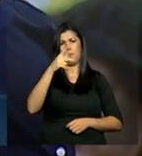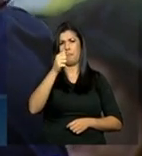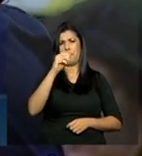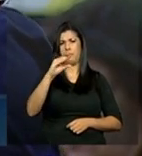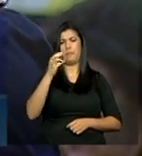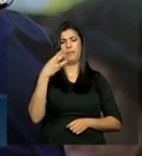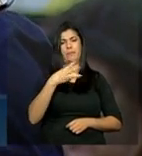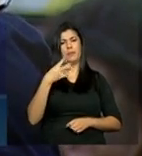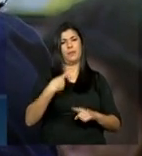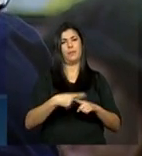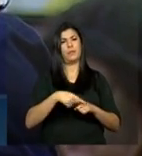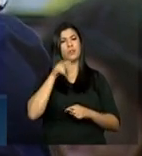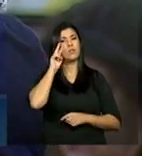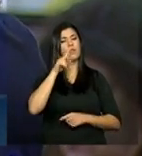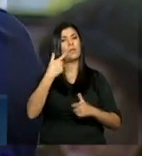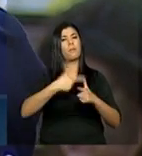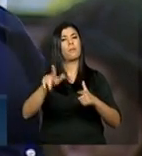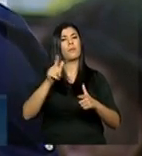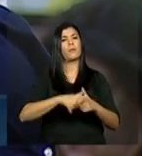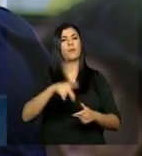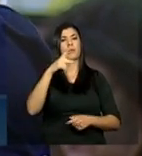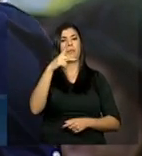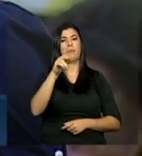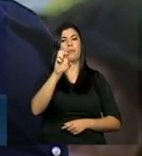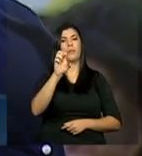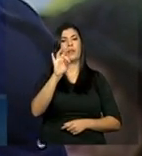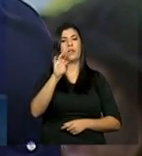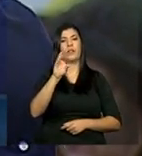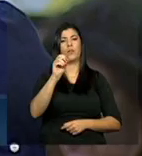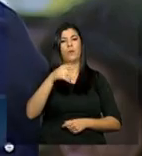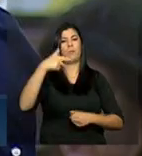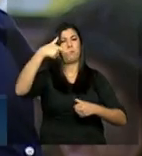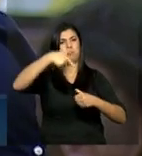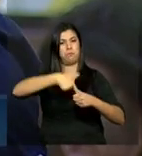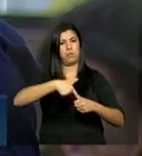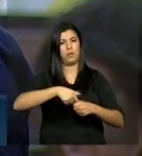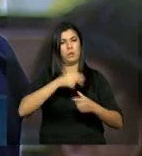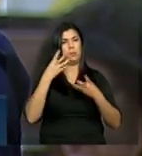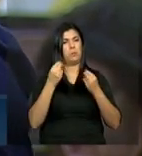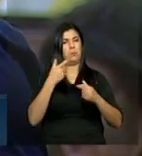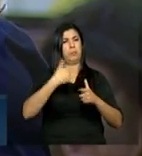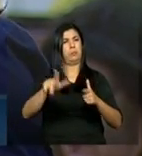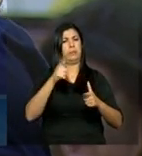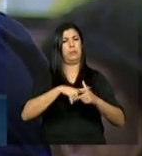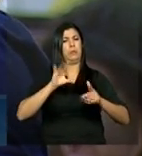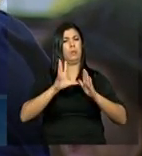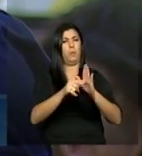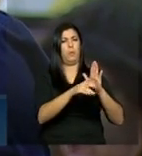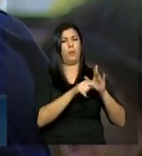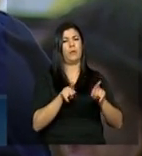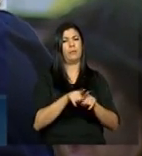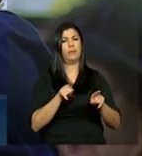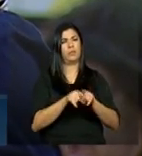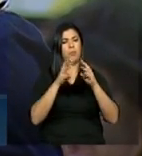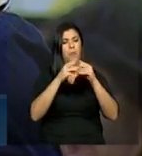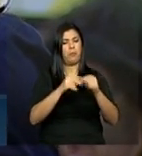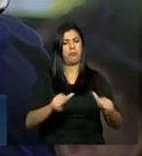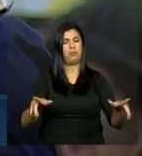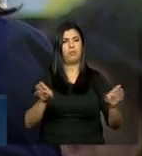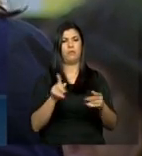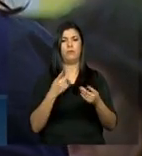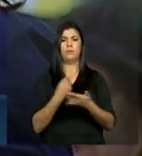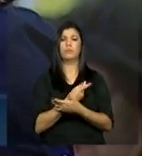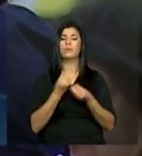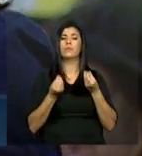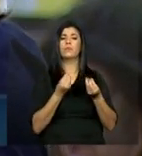que a gente está vendo a Petrobras aí, né, envolvida num monte de escândalos de corrupção, de suas ações virando pó, e